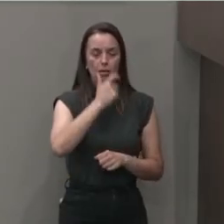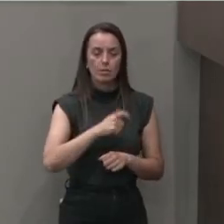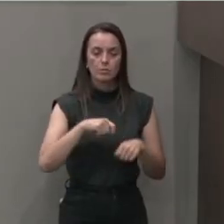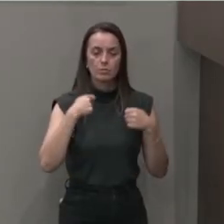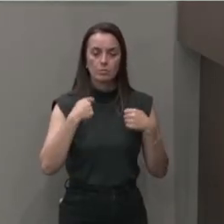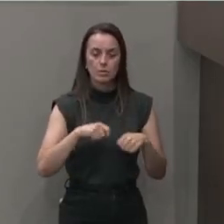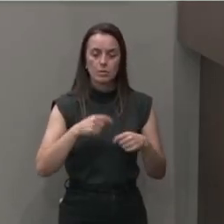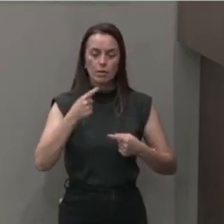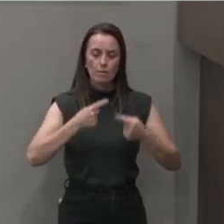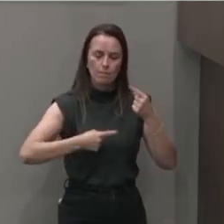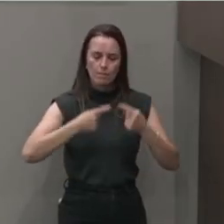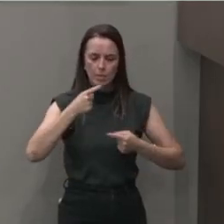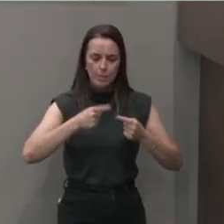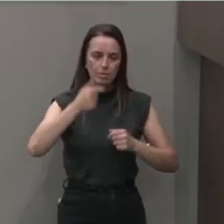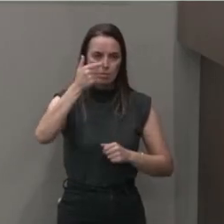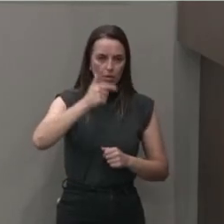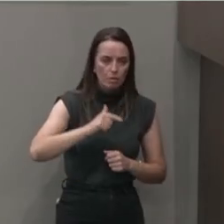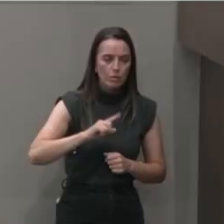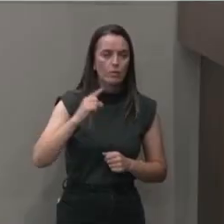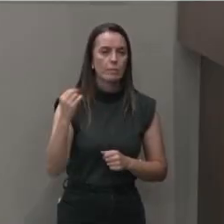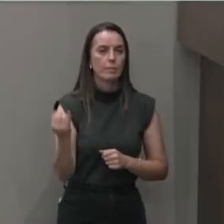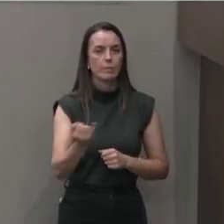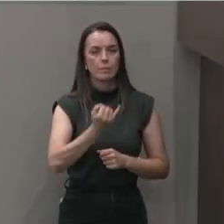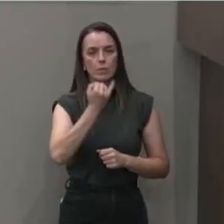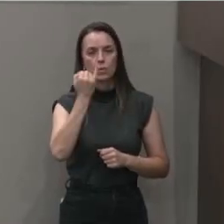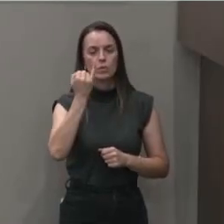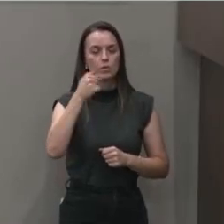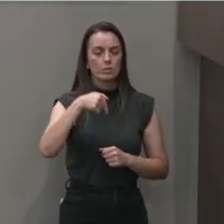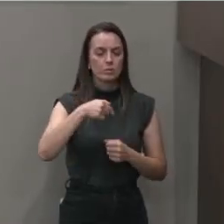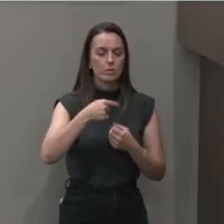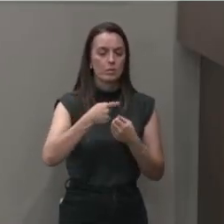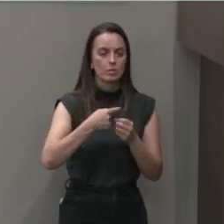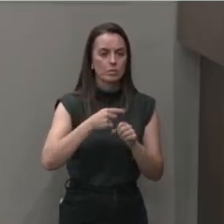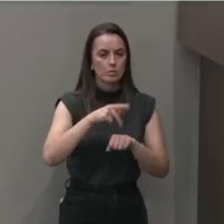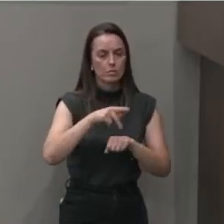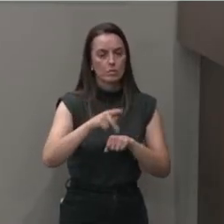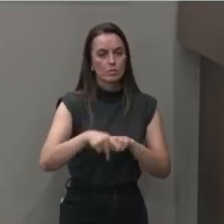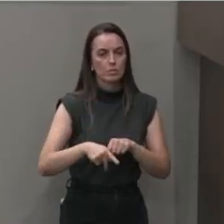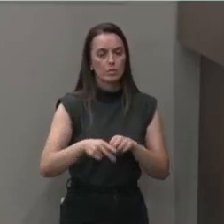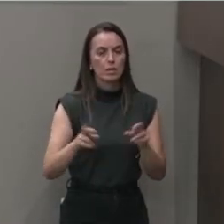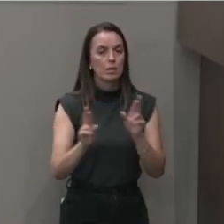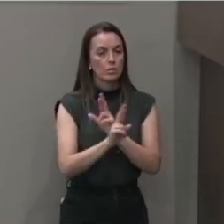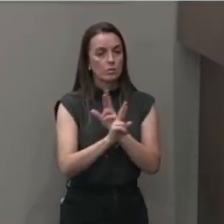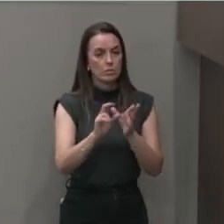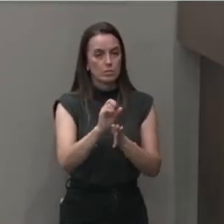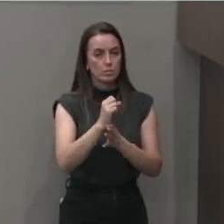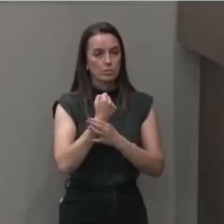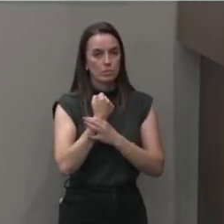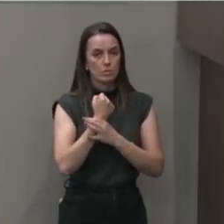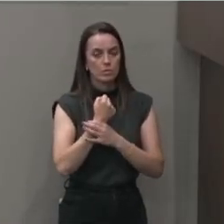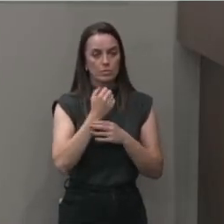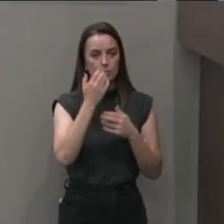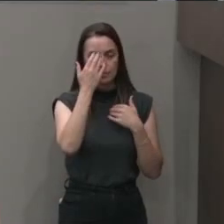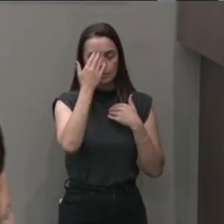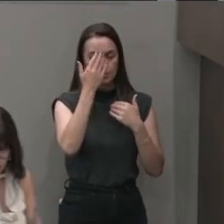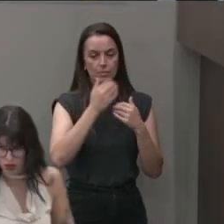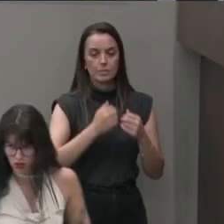desses servidores para vários aspectos do município, inclusive questões relacionadas à segurança. Obrigada,